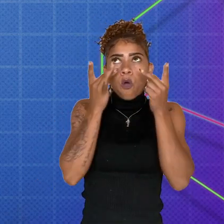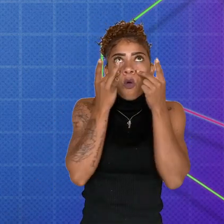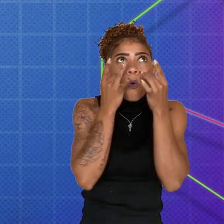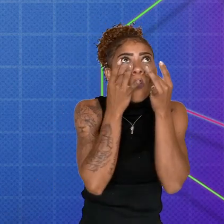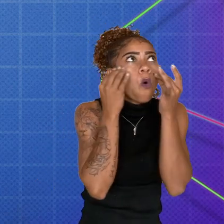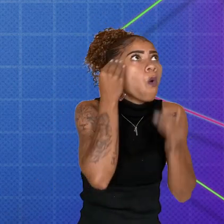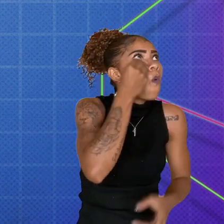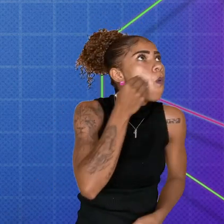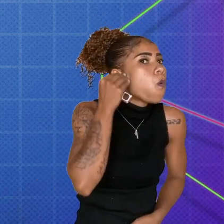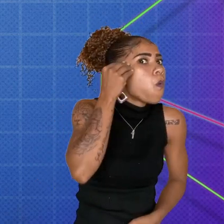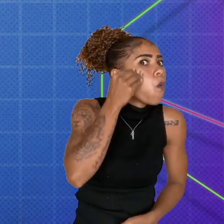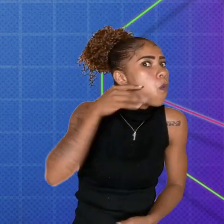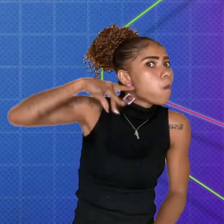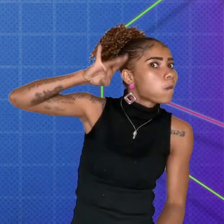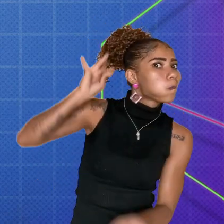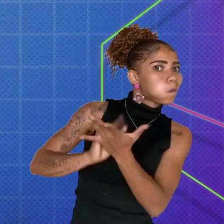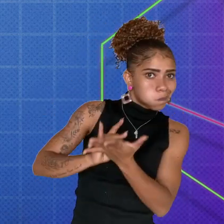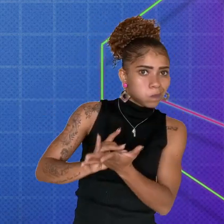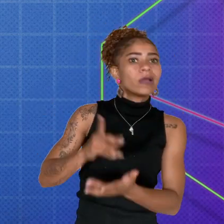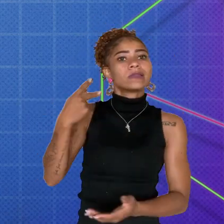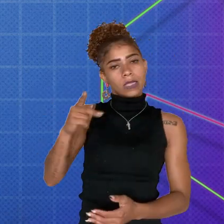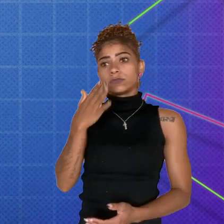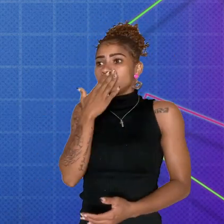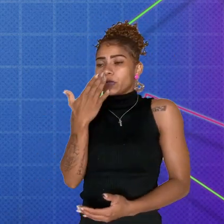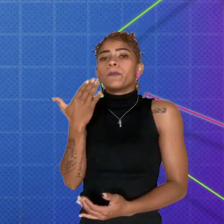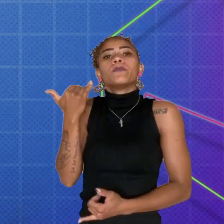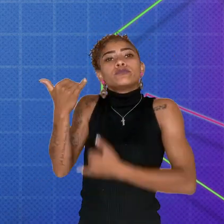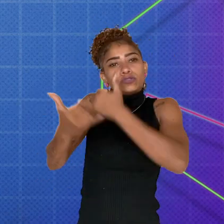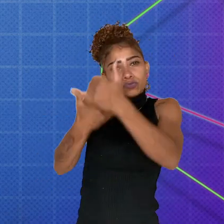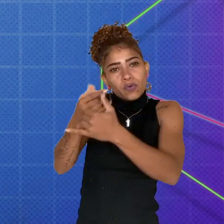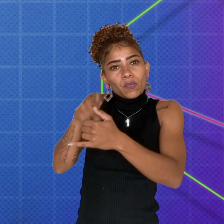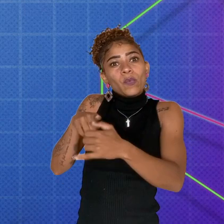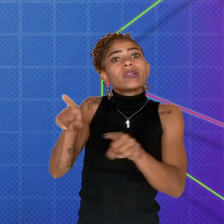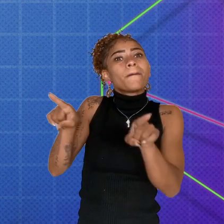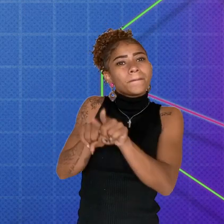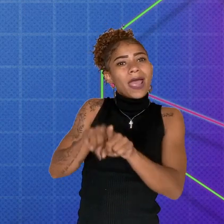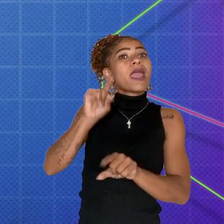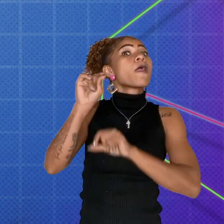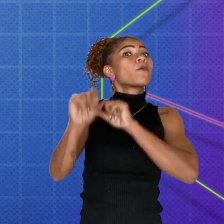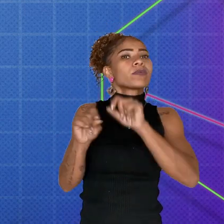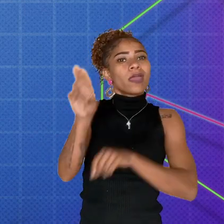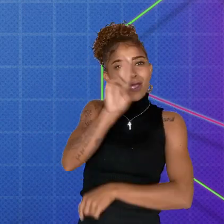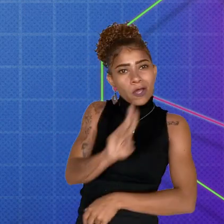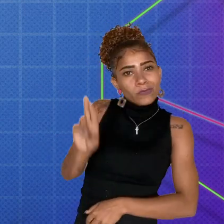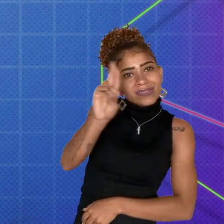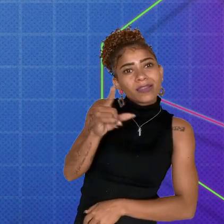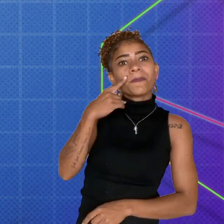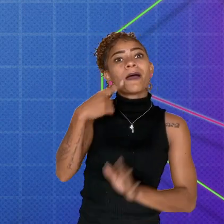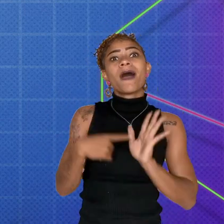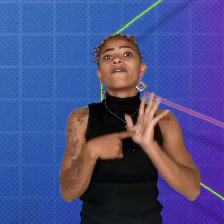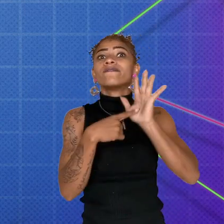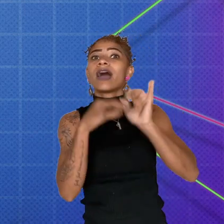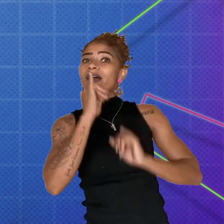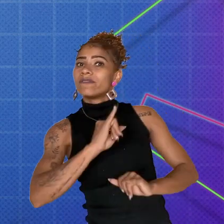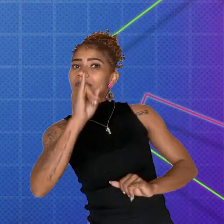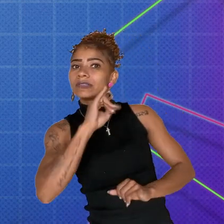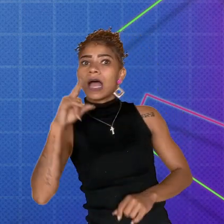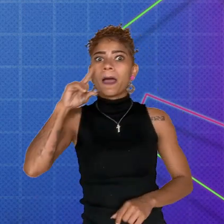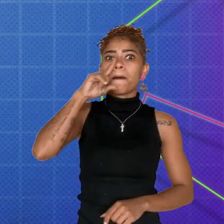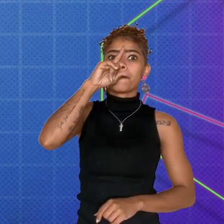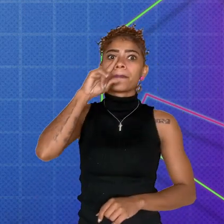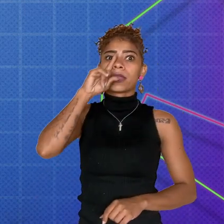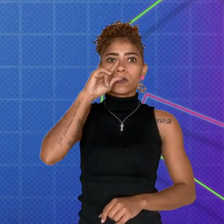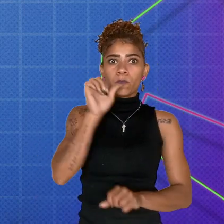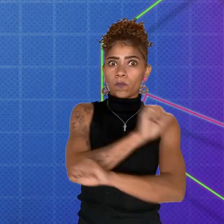do jogador no mundo apocalíptico de Left 4 Dead. A ambientação sonora também é usada para avisar o jogador sobre as